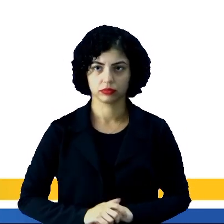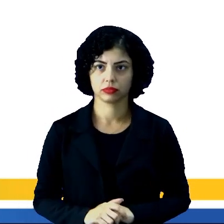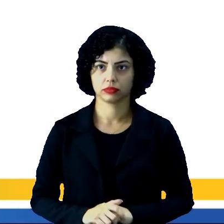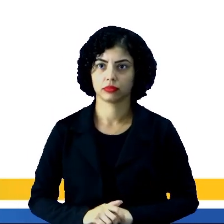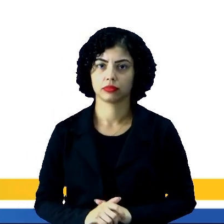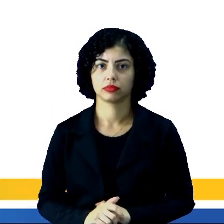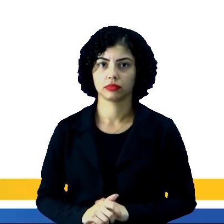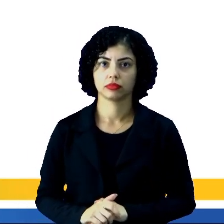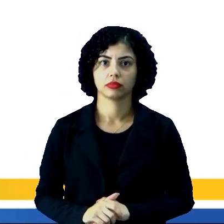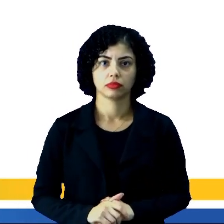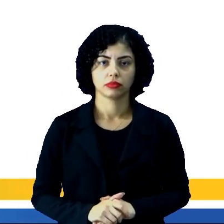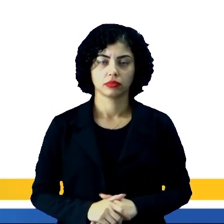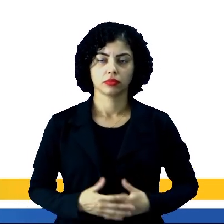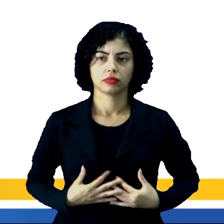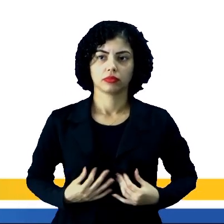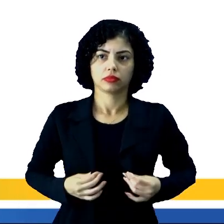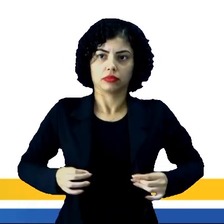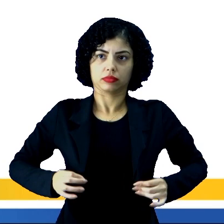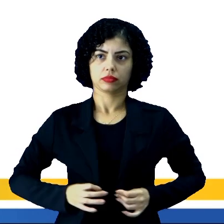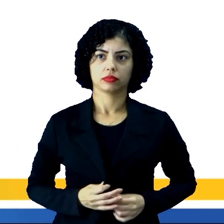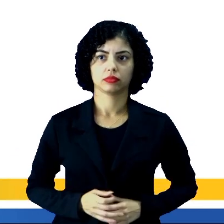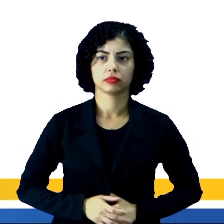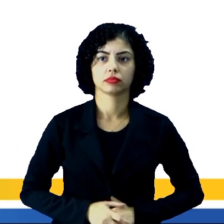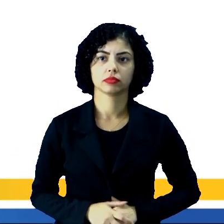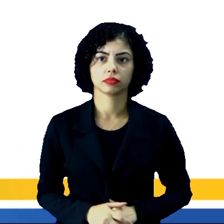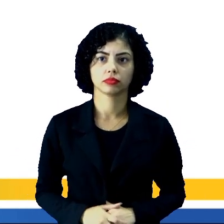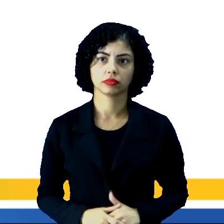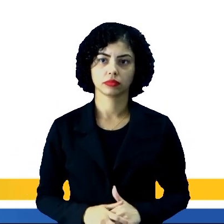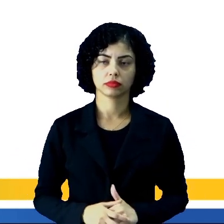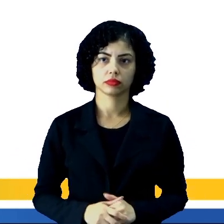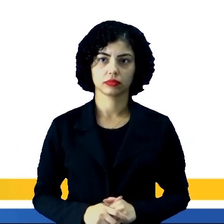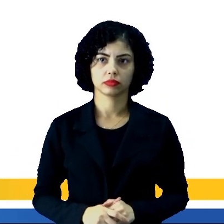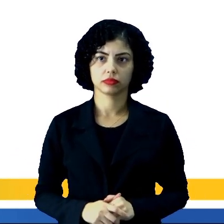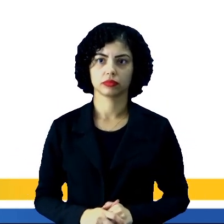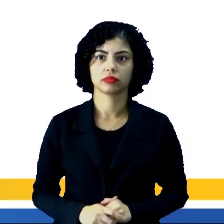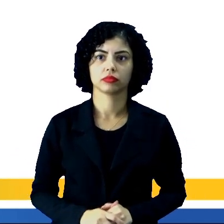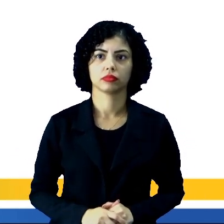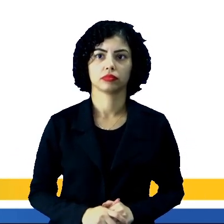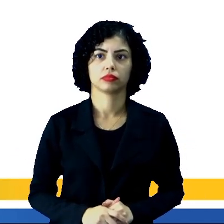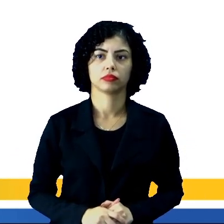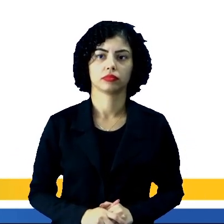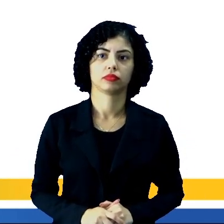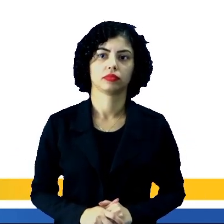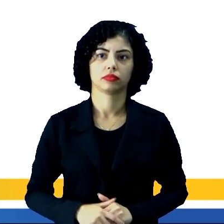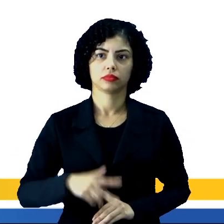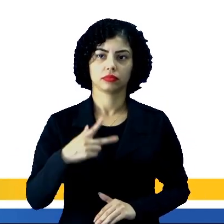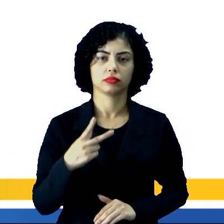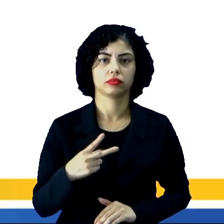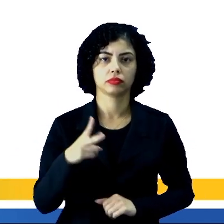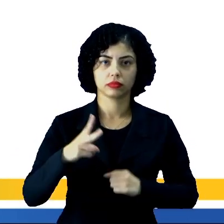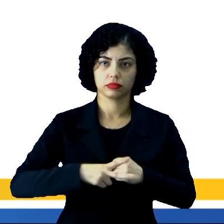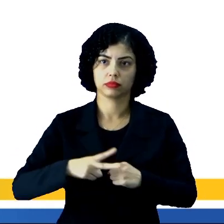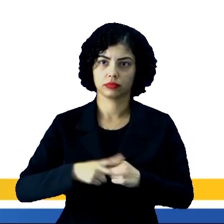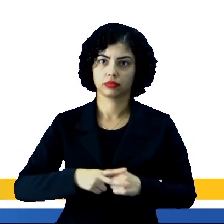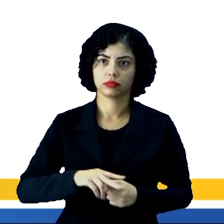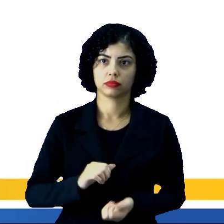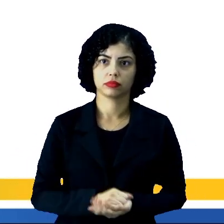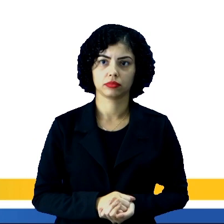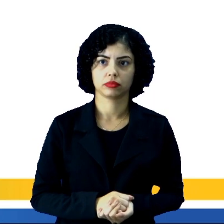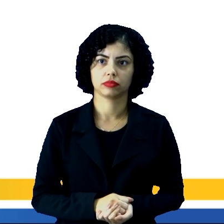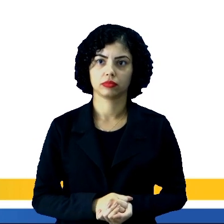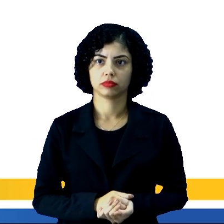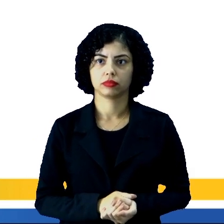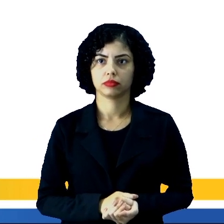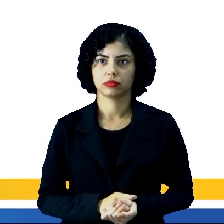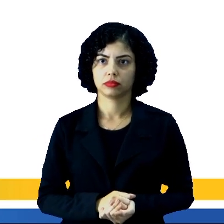então os ninhos os ninhos são sujeitos o núcleo do predicado ruego quem é o predicado alá Pelota